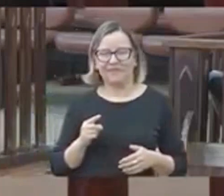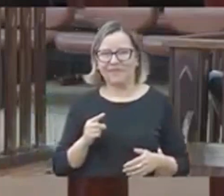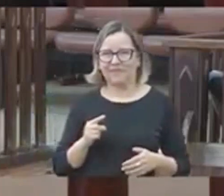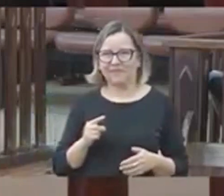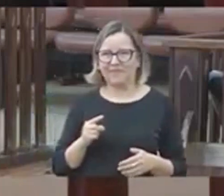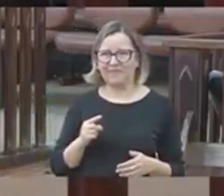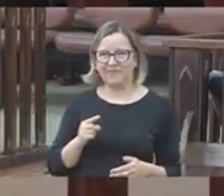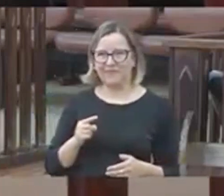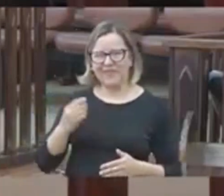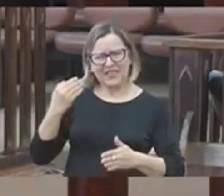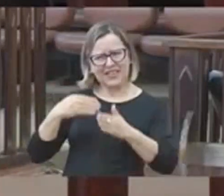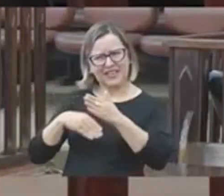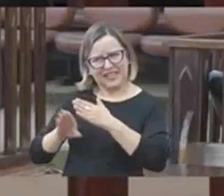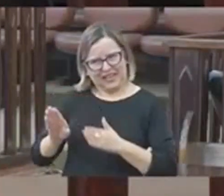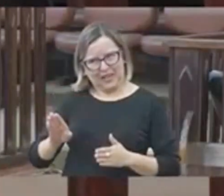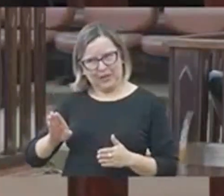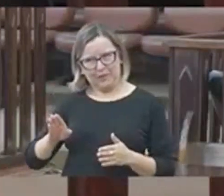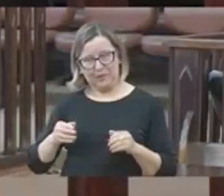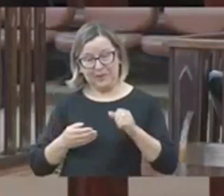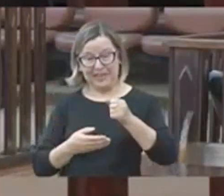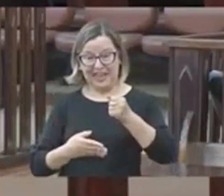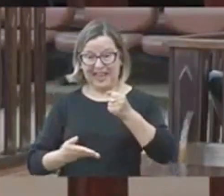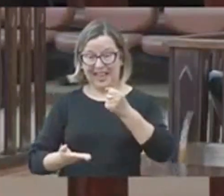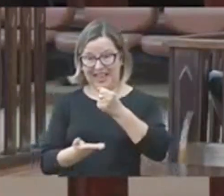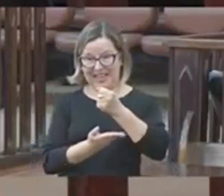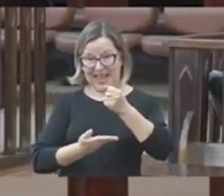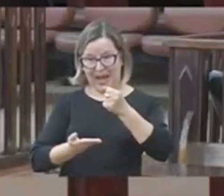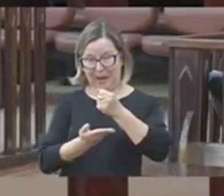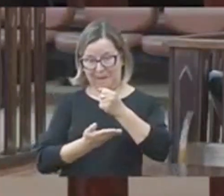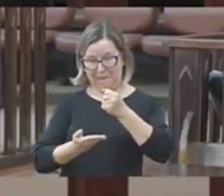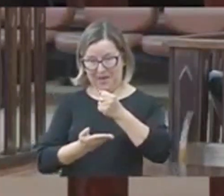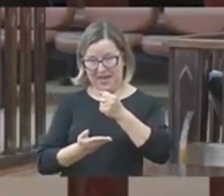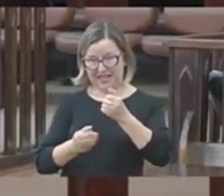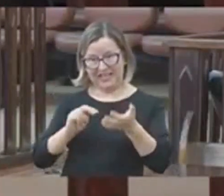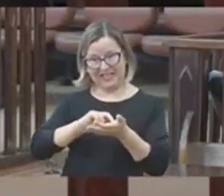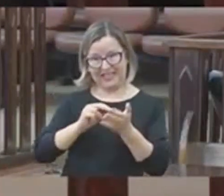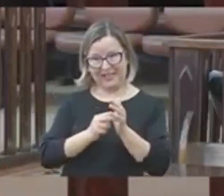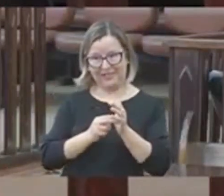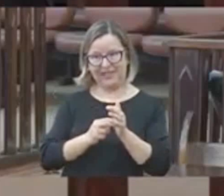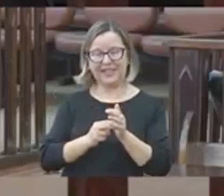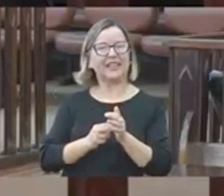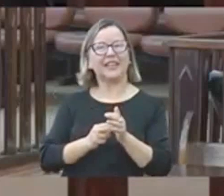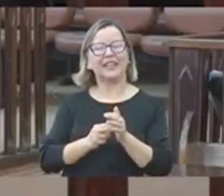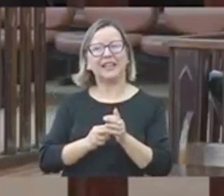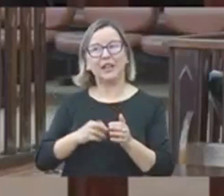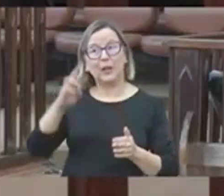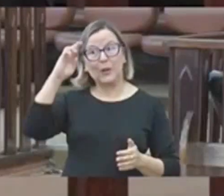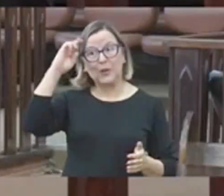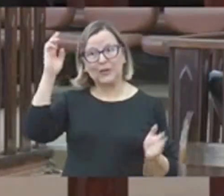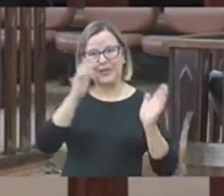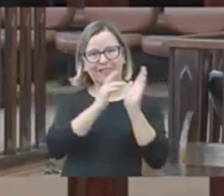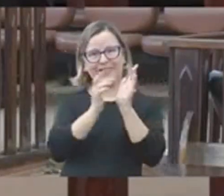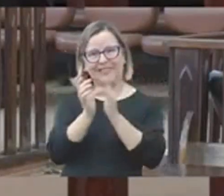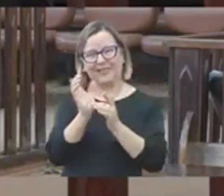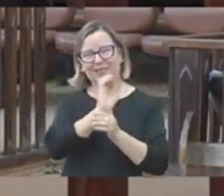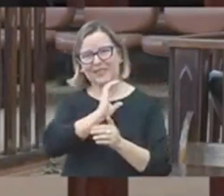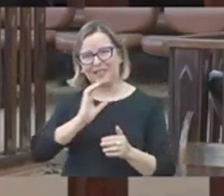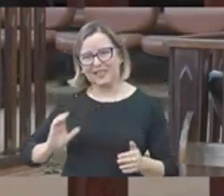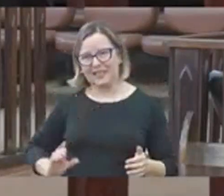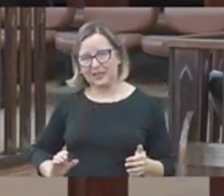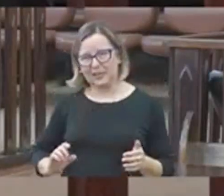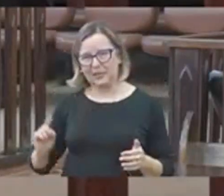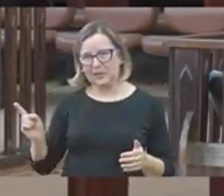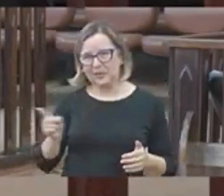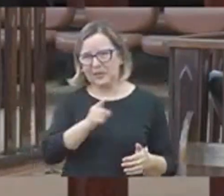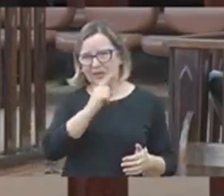equilíbrio onde nós estamos, que é a pessoa de Jesus Cristo, nós vamos titubear, vamos